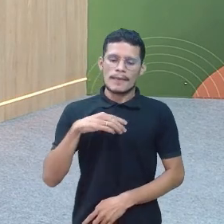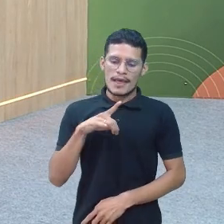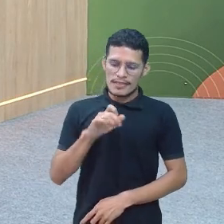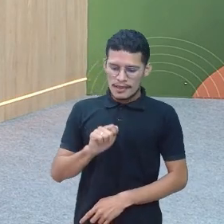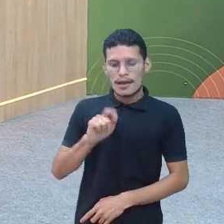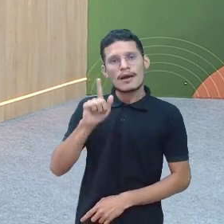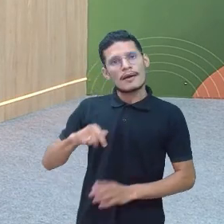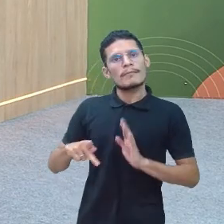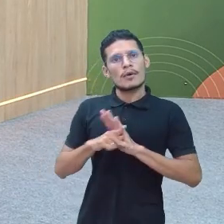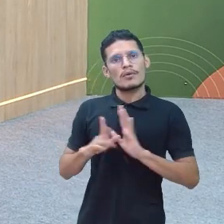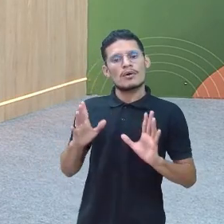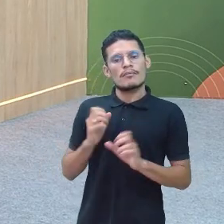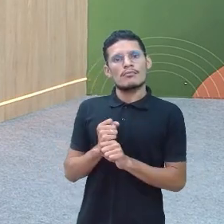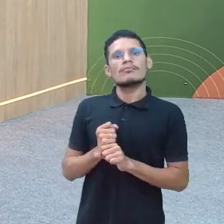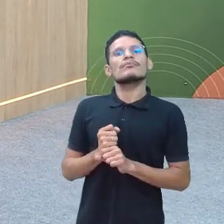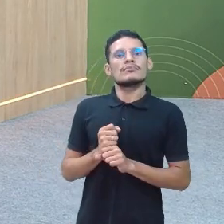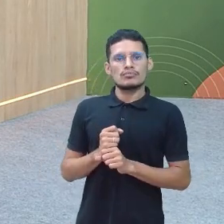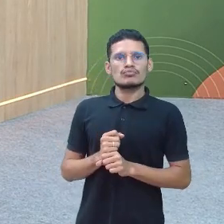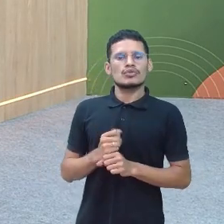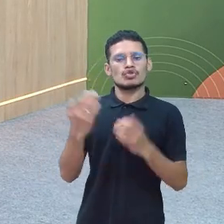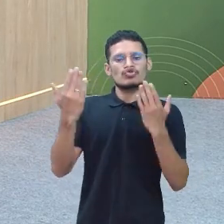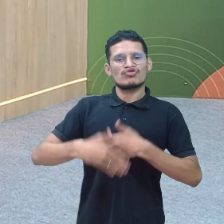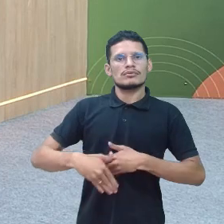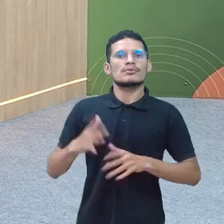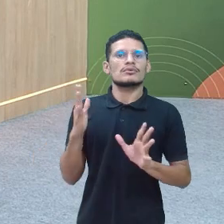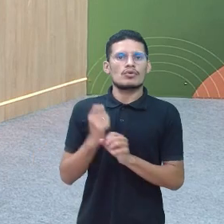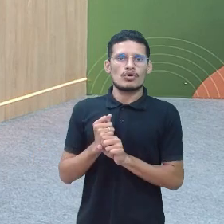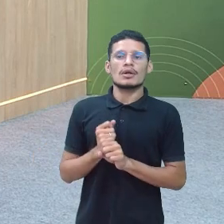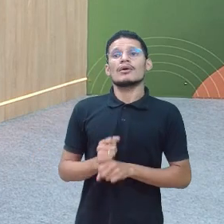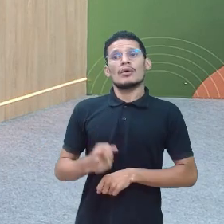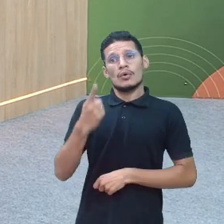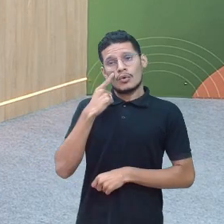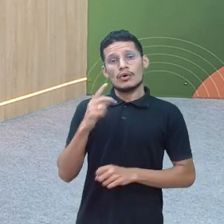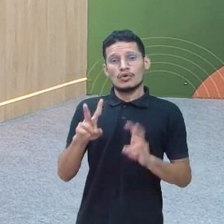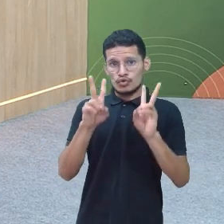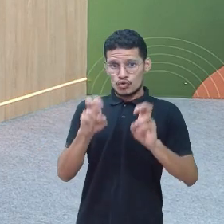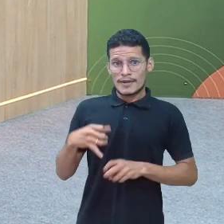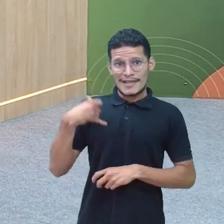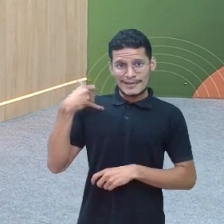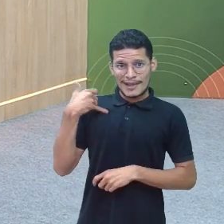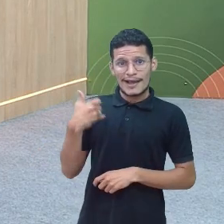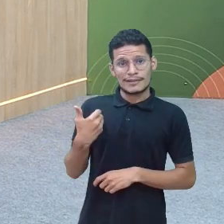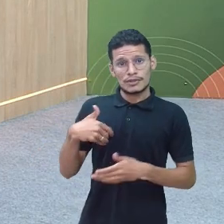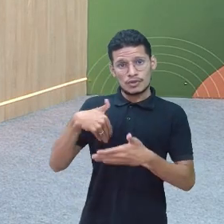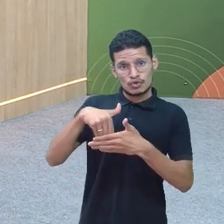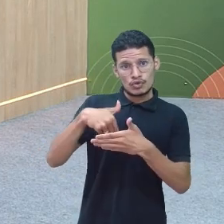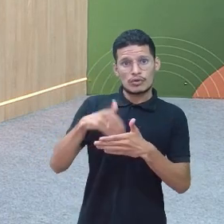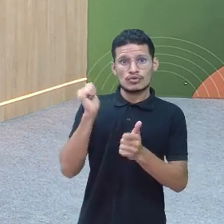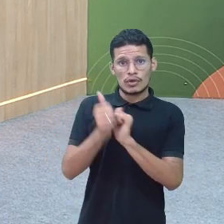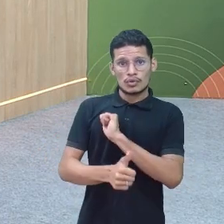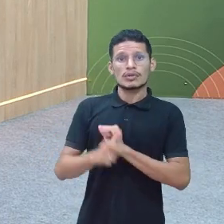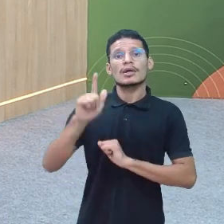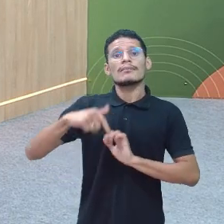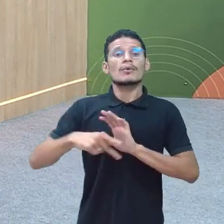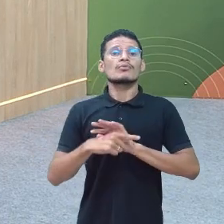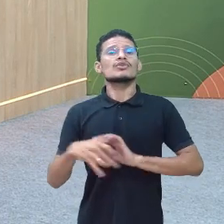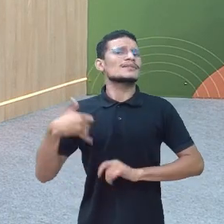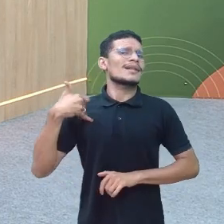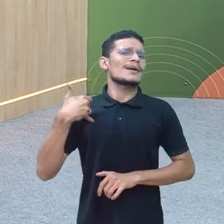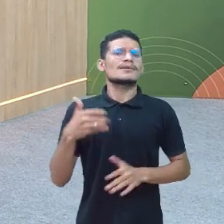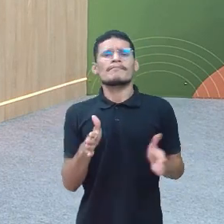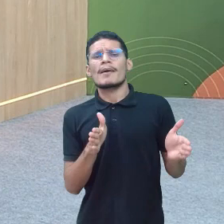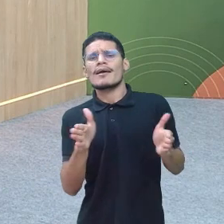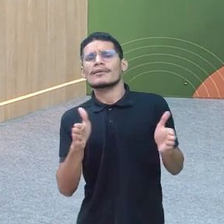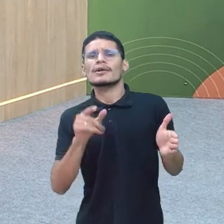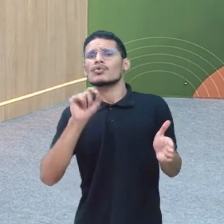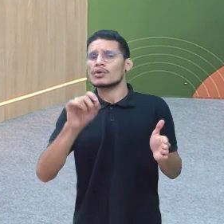ver as notas. Aqui a gente está falando em relação à quantidade de idade dos jogadores. Então, foi feita uma idade média em